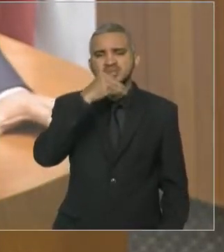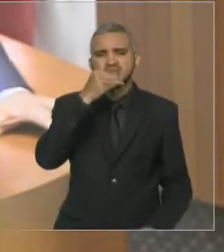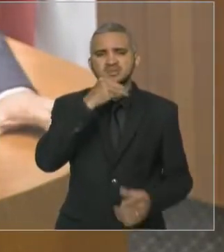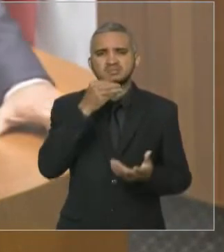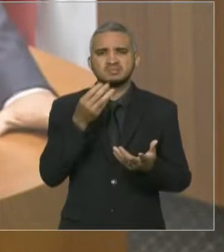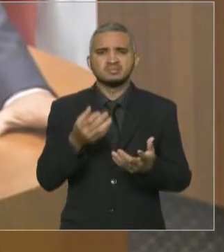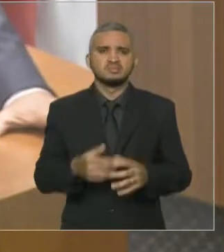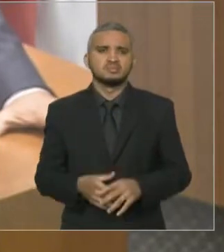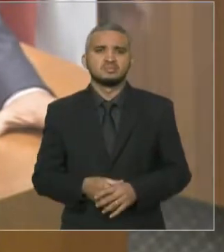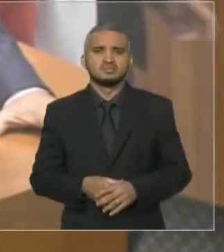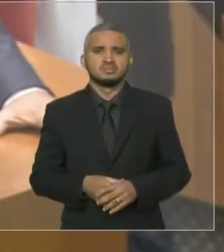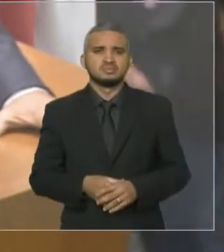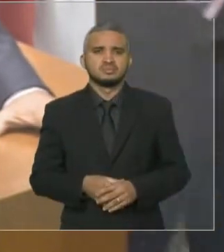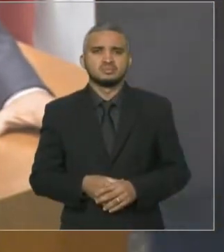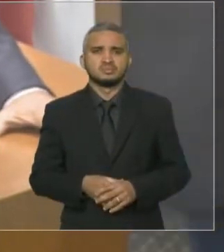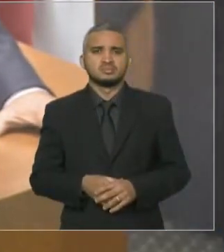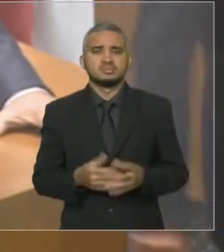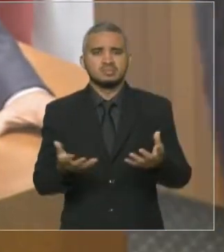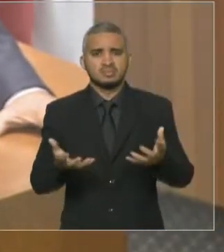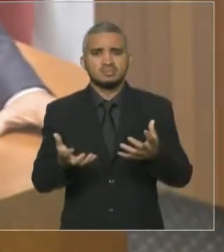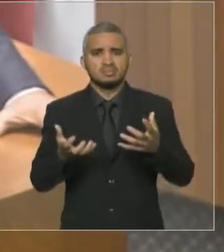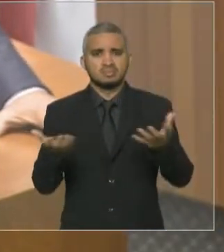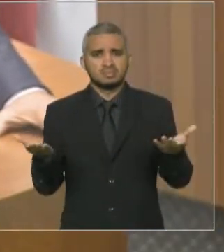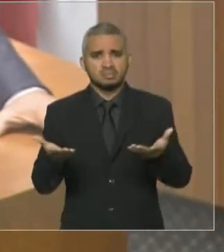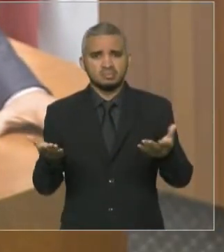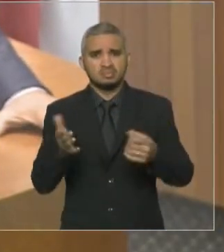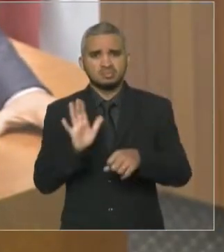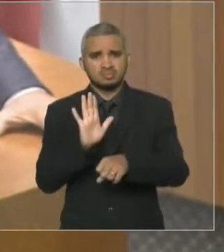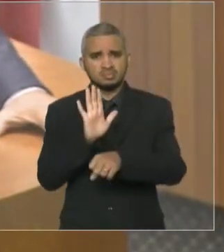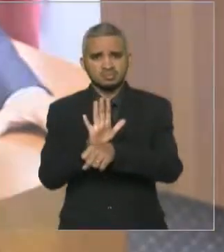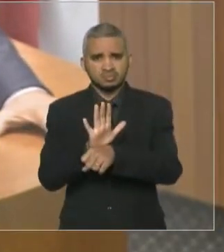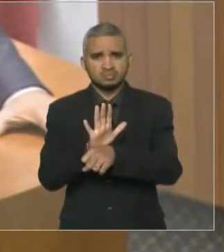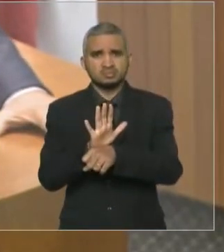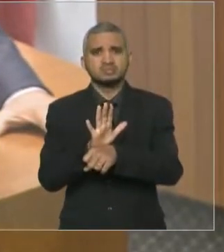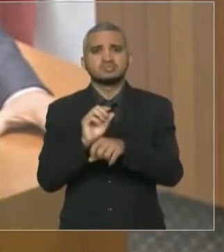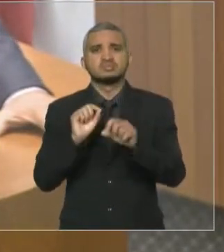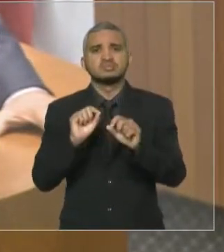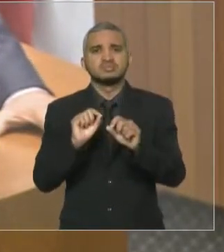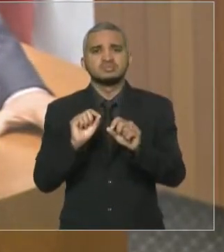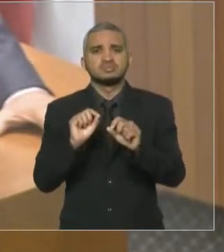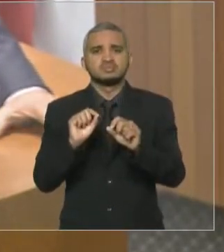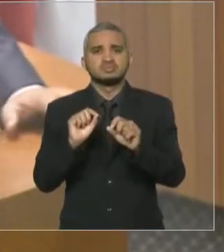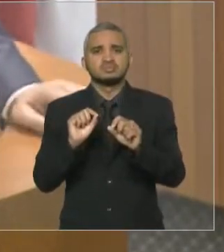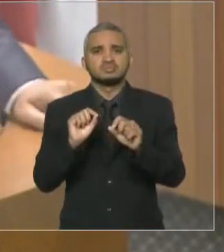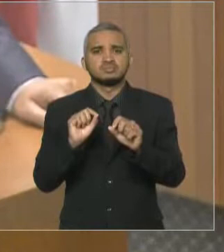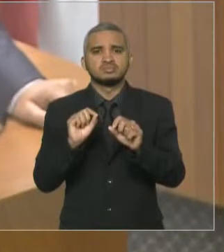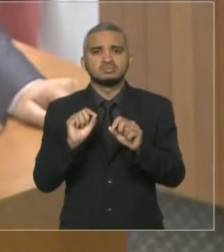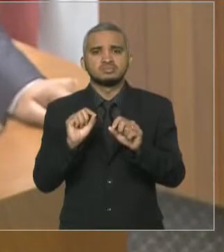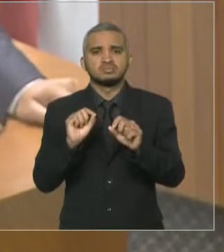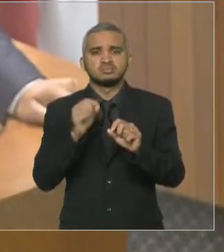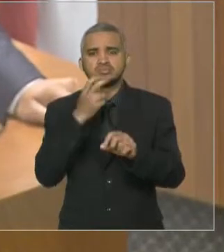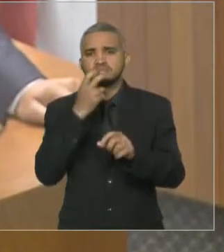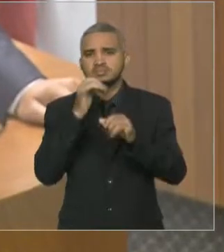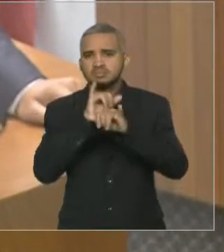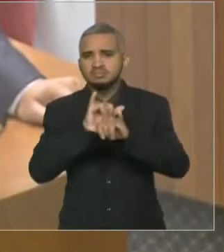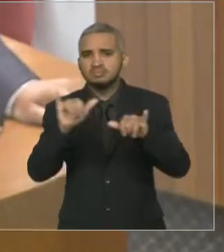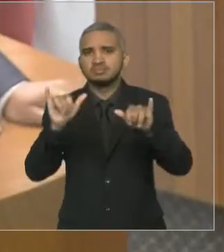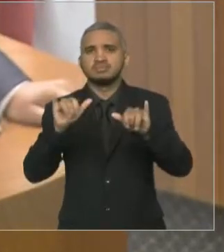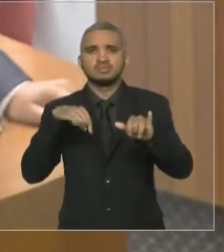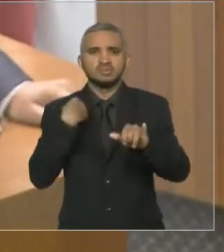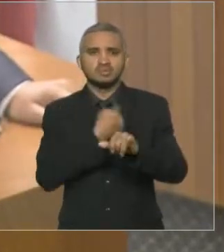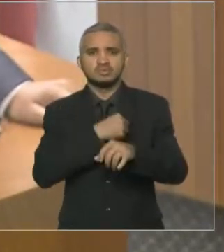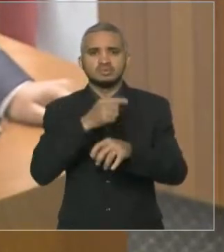tarde, exaltar a belíssima vitória do nosso mais querido Cavalo de